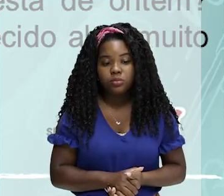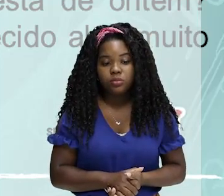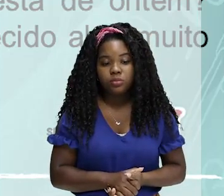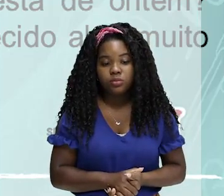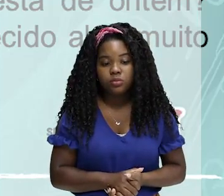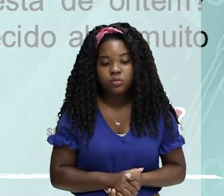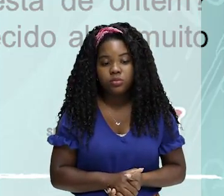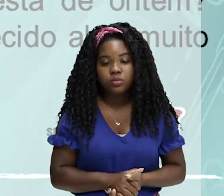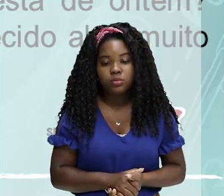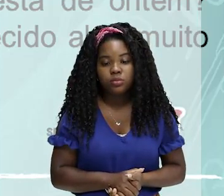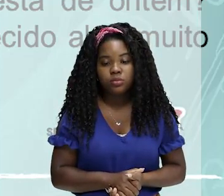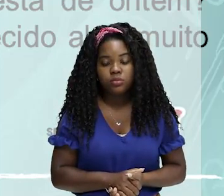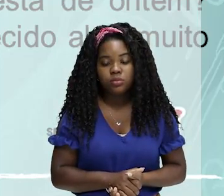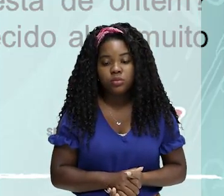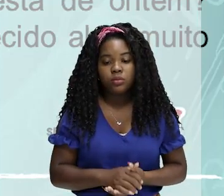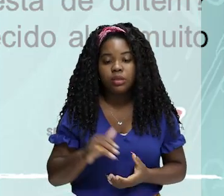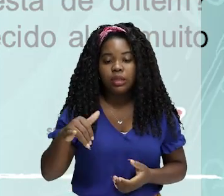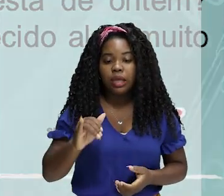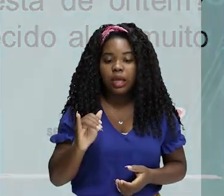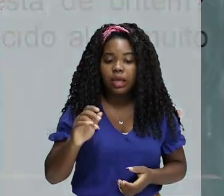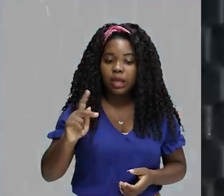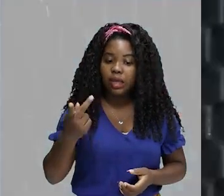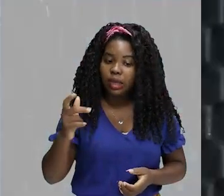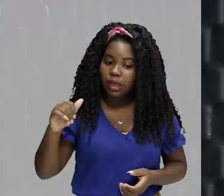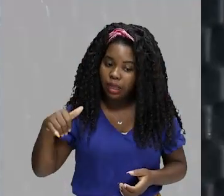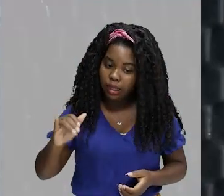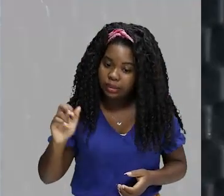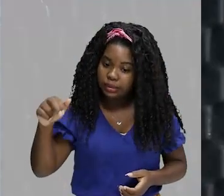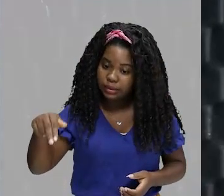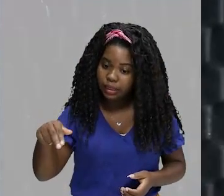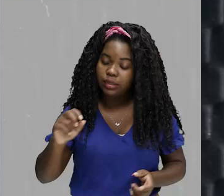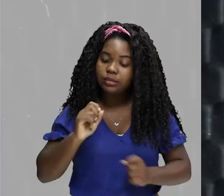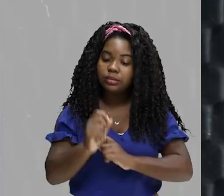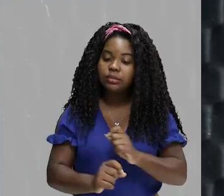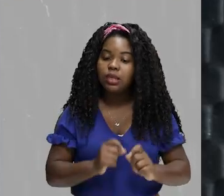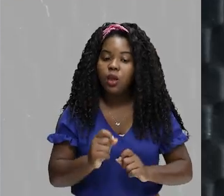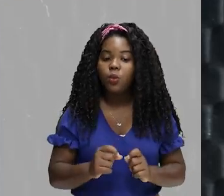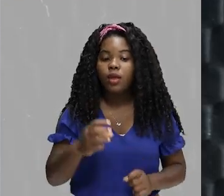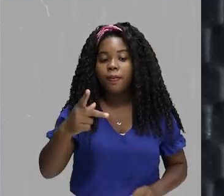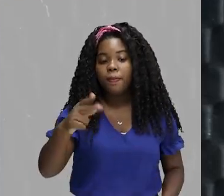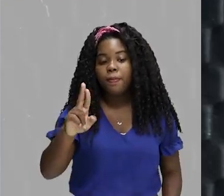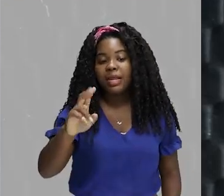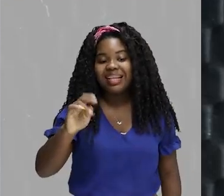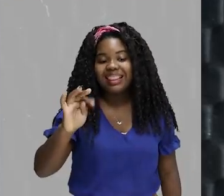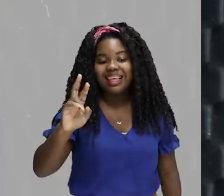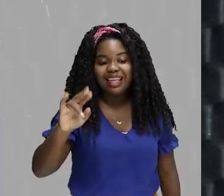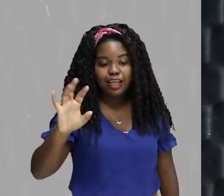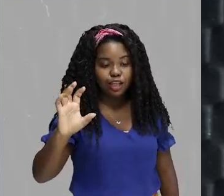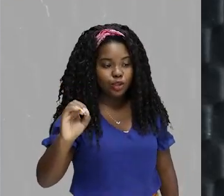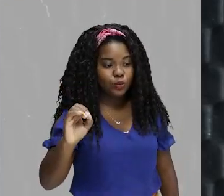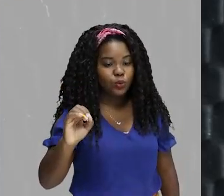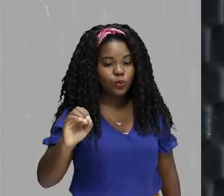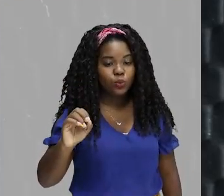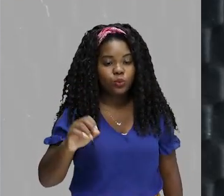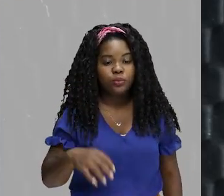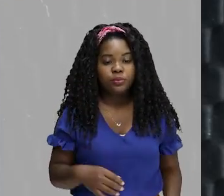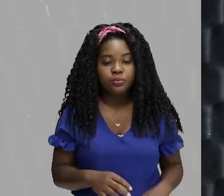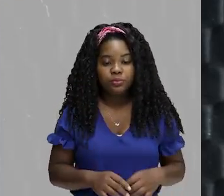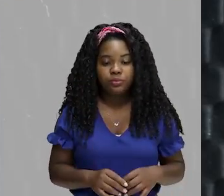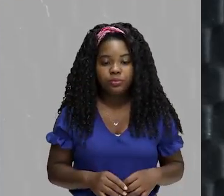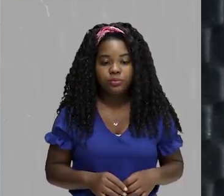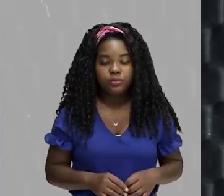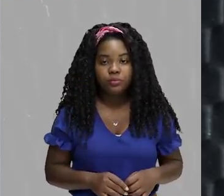hayan contratados. Hayan contratados é lá a minha fórmula do pretérito, tá? Do pretérito perfeito do subjuntivo.